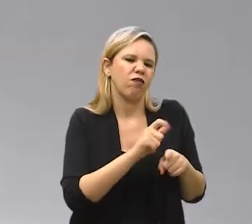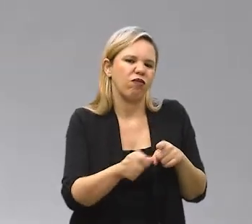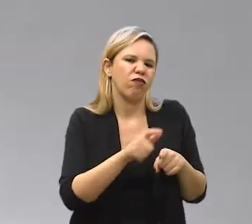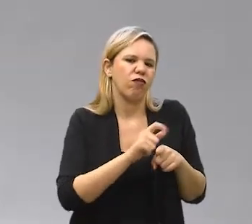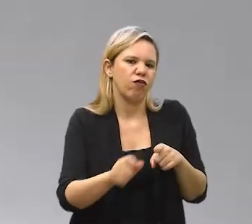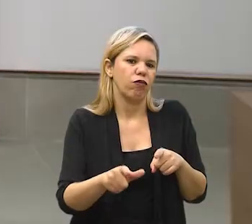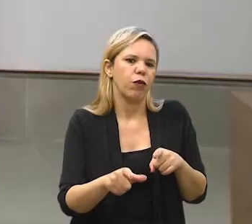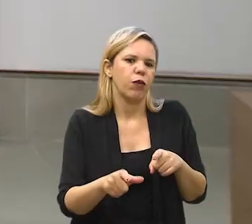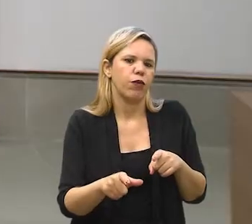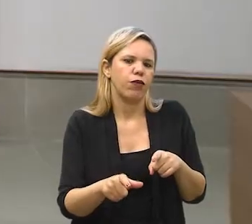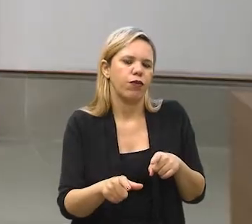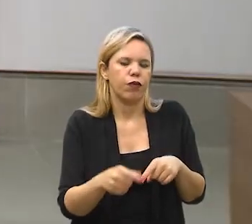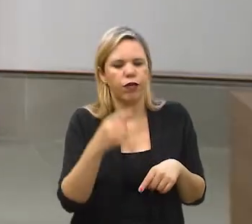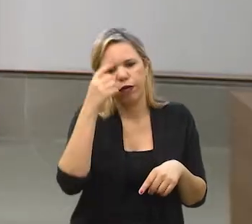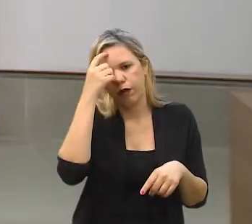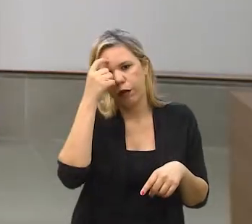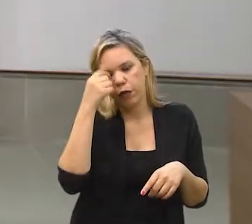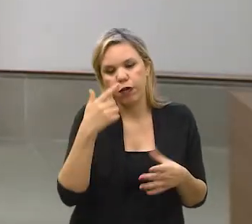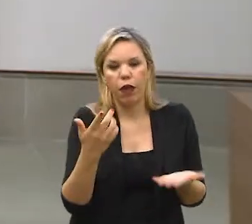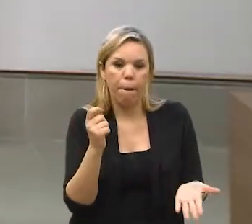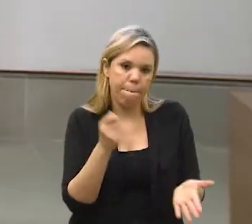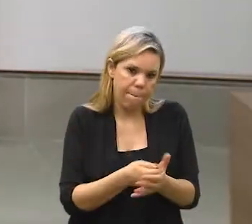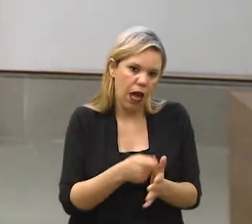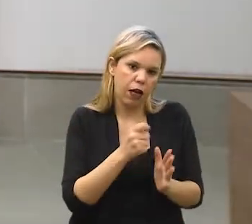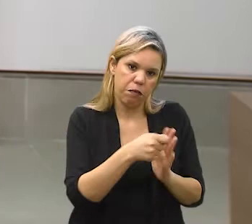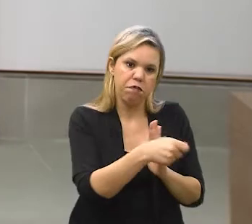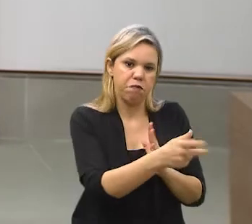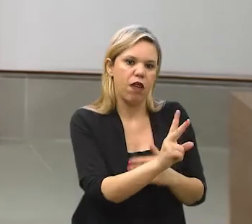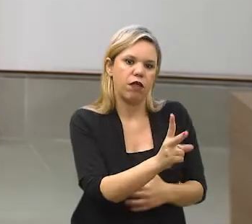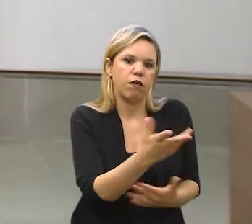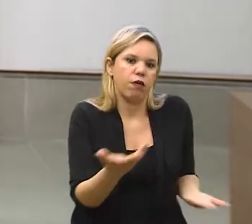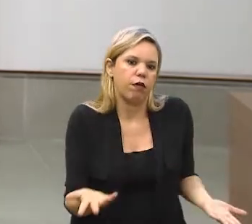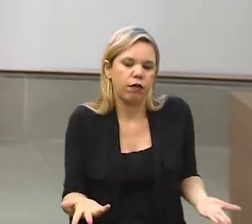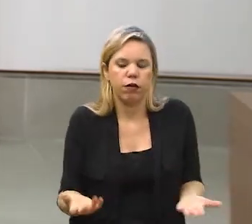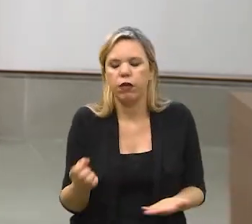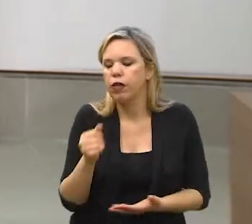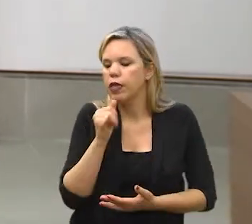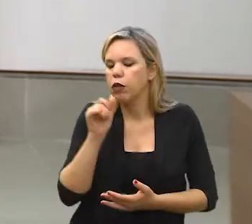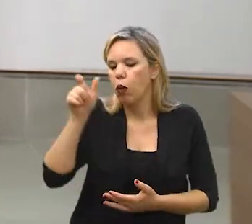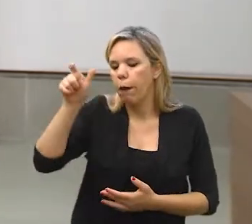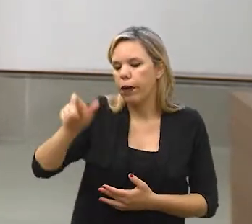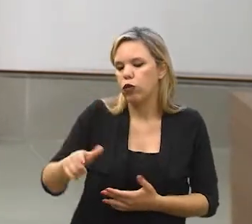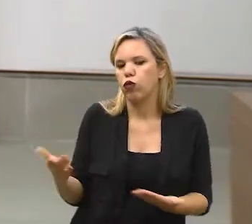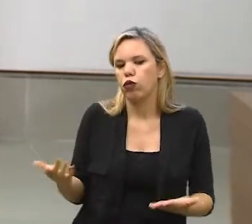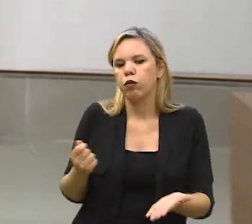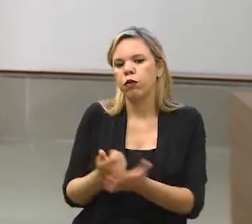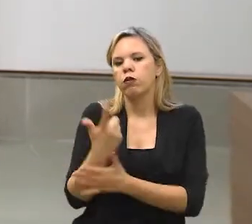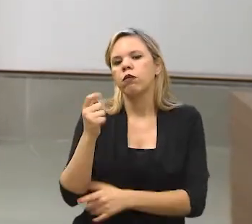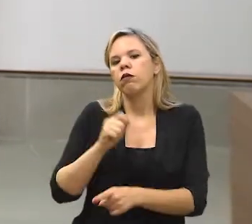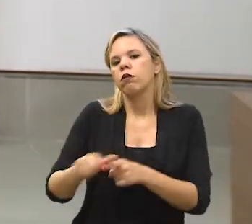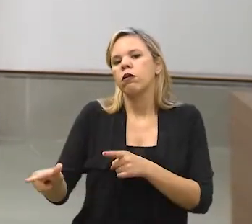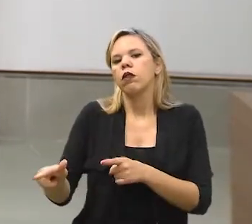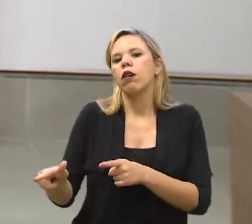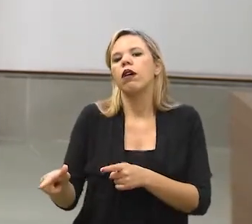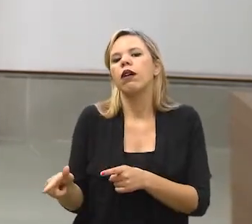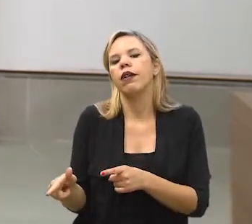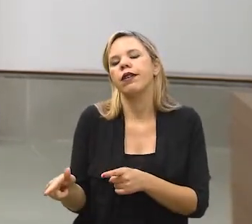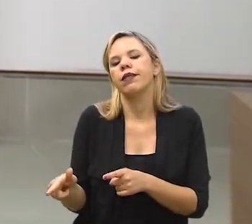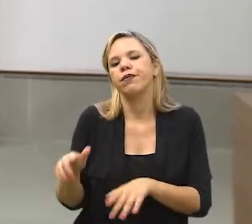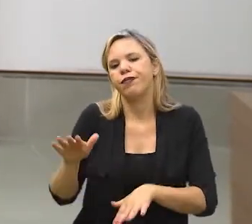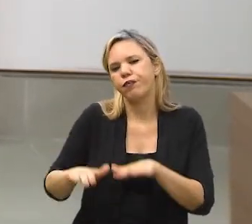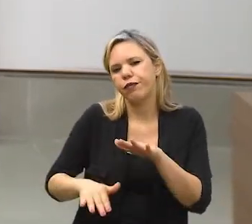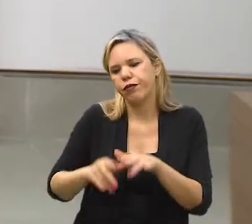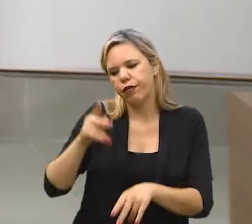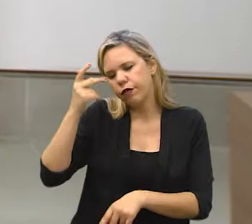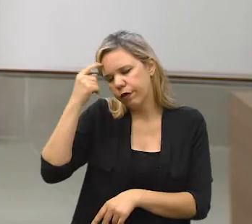você tenha esse pagamento mensal. Uma pessoa que hoje paga o aluguel, ela muitas vezes